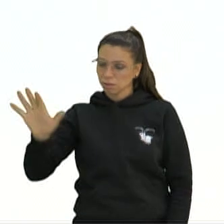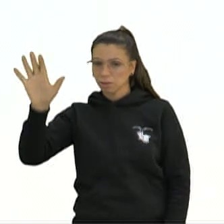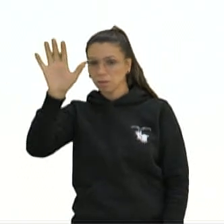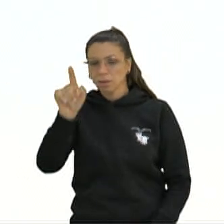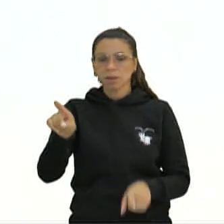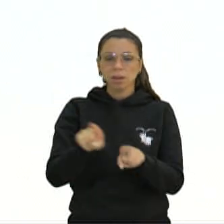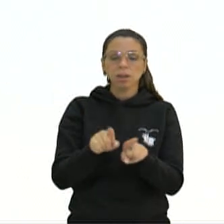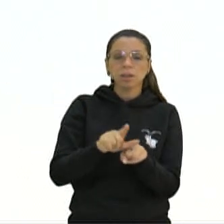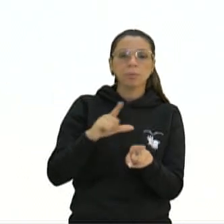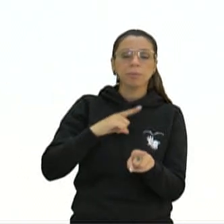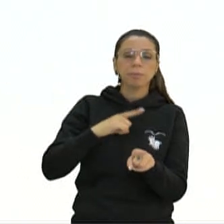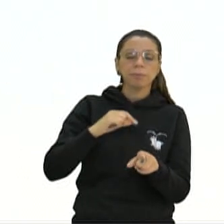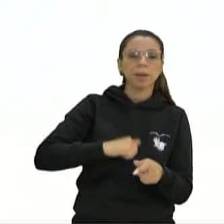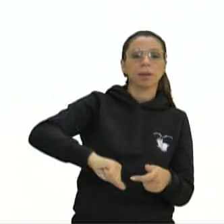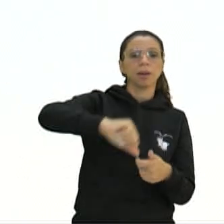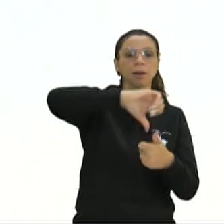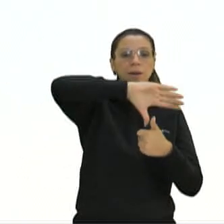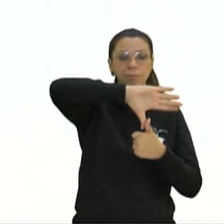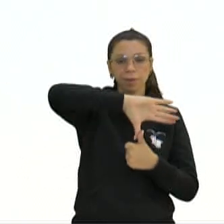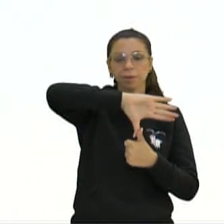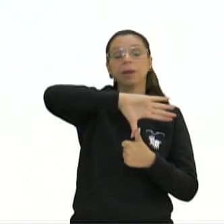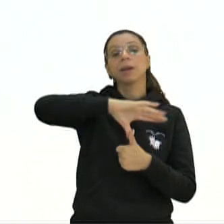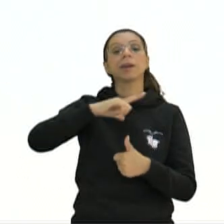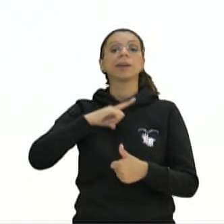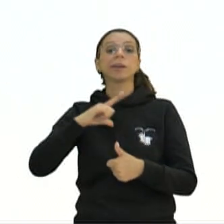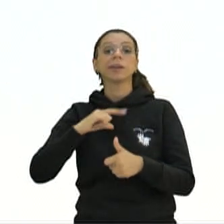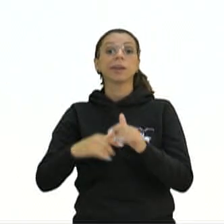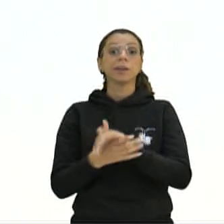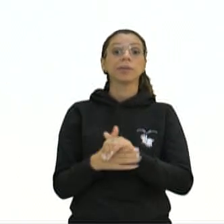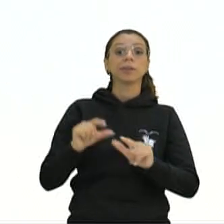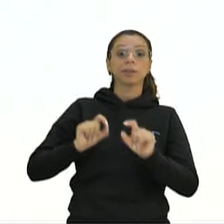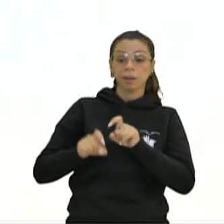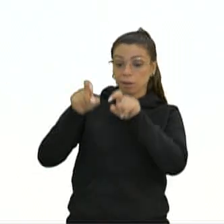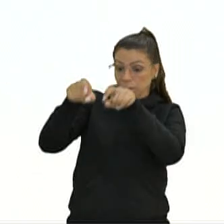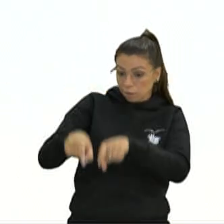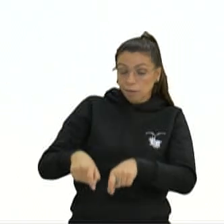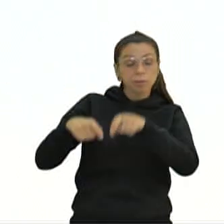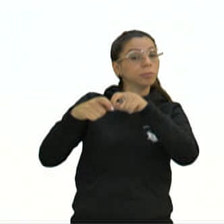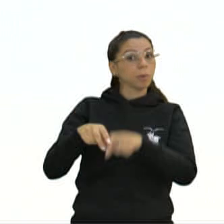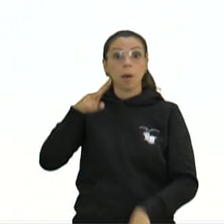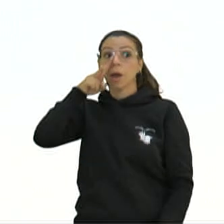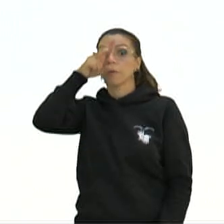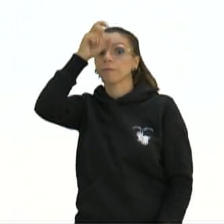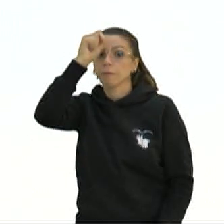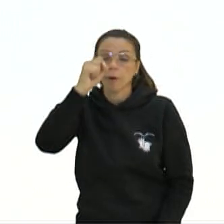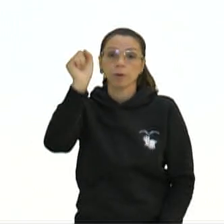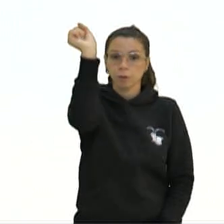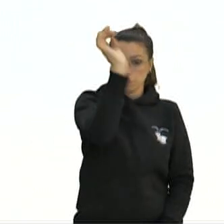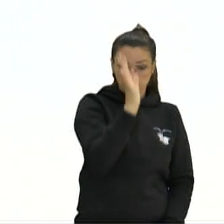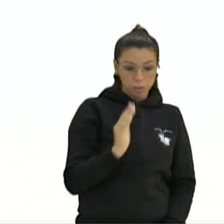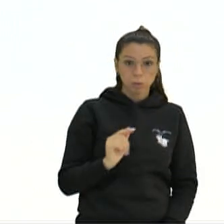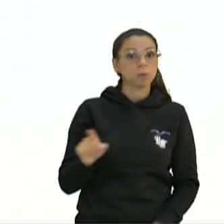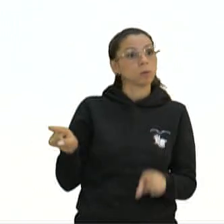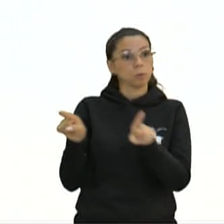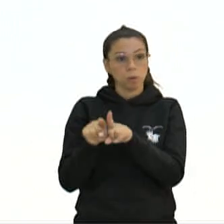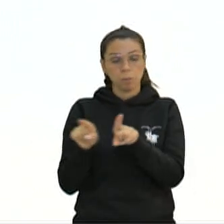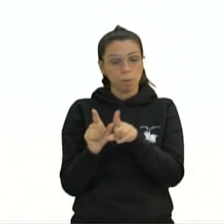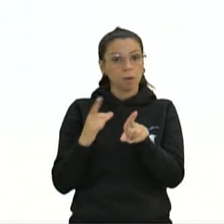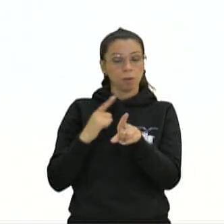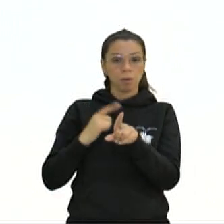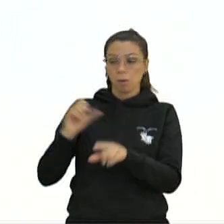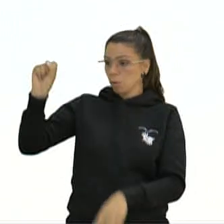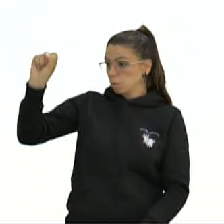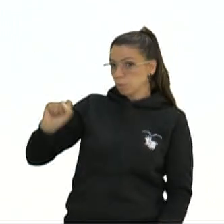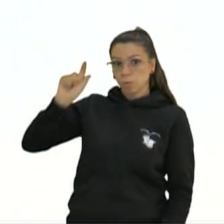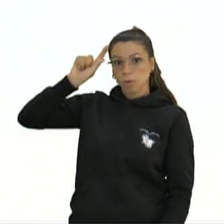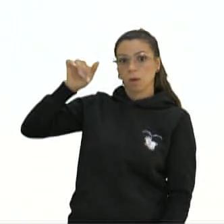do Norte, nós vamos ter a agricultura e a pecuária intensiva. Temos aqui no Brasil também, sul da